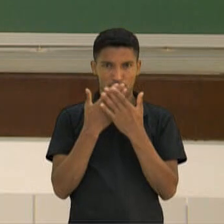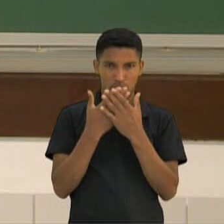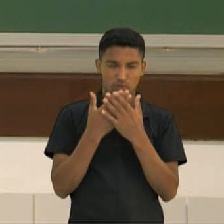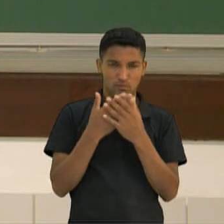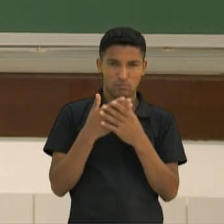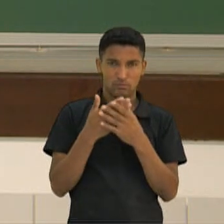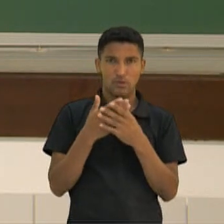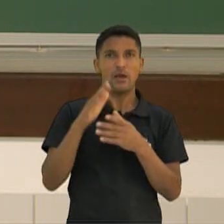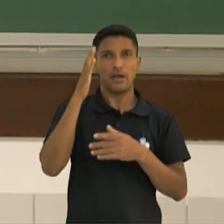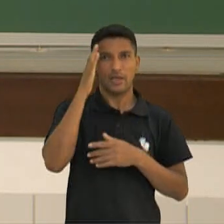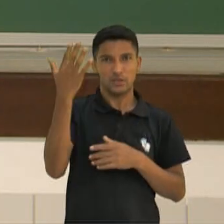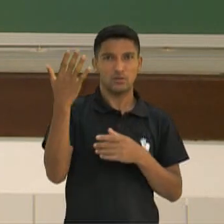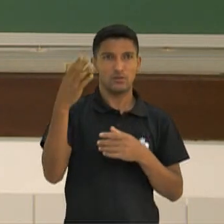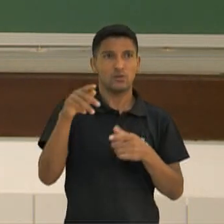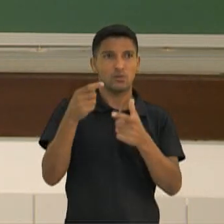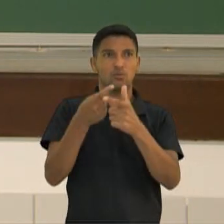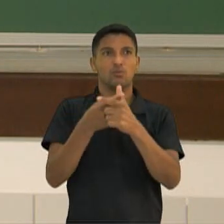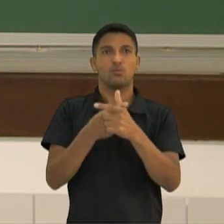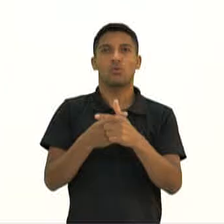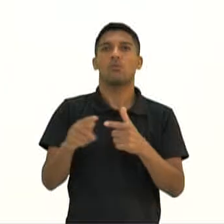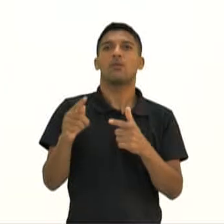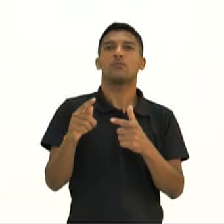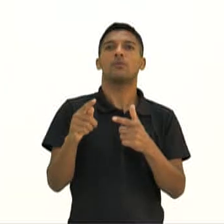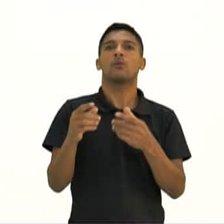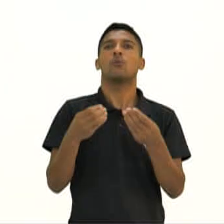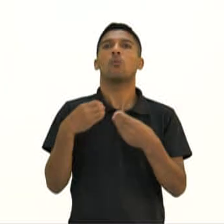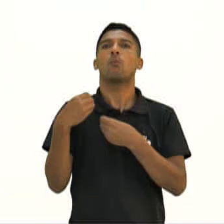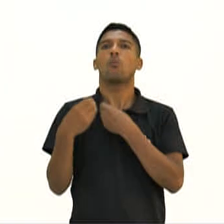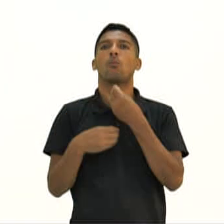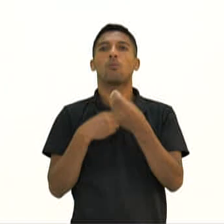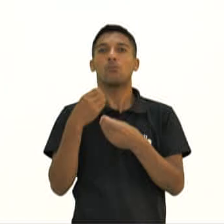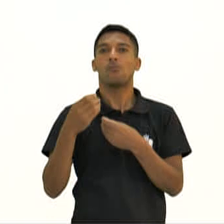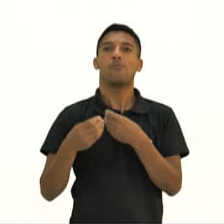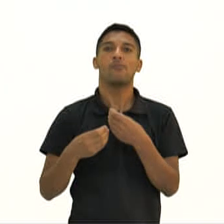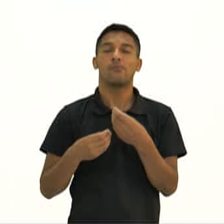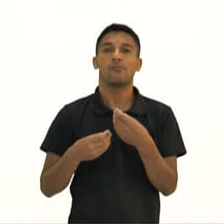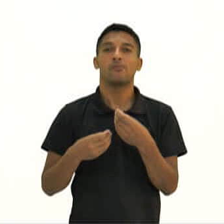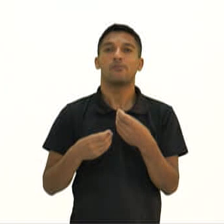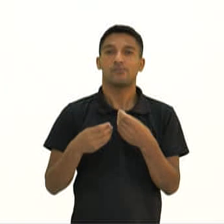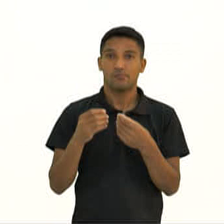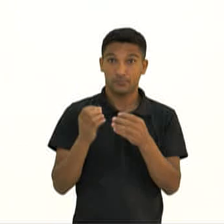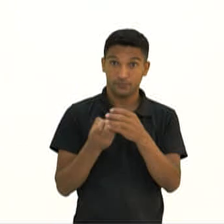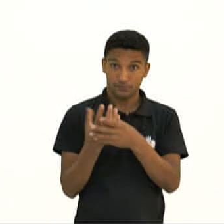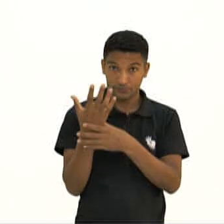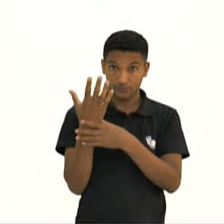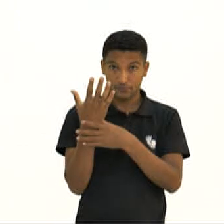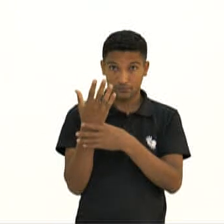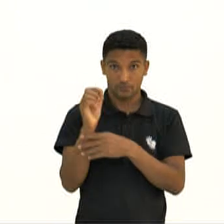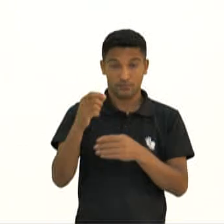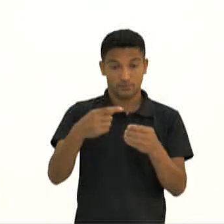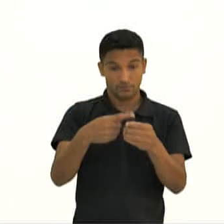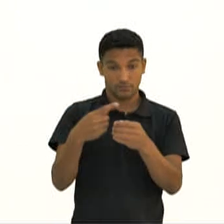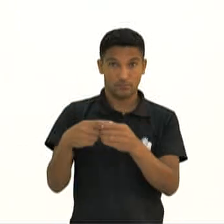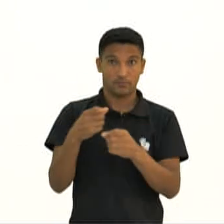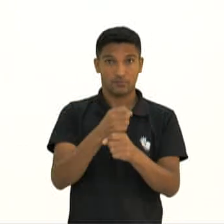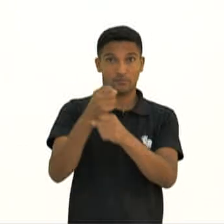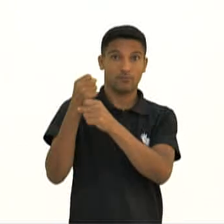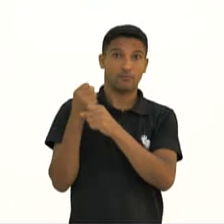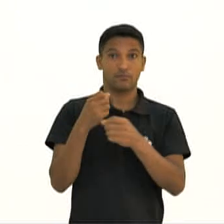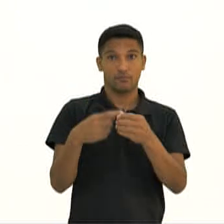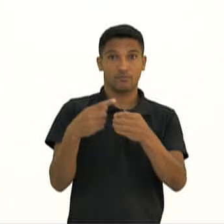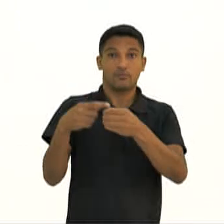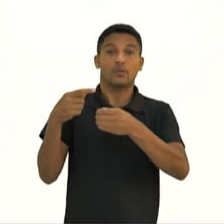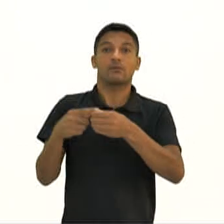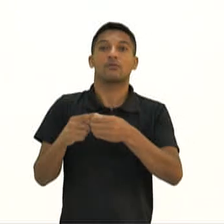digamos, anunciado aí para o mundo, né, que são as cidades sustentáveis. O que é uma cidade sustentável? O conceito que prevê uma série de diretrizes